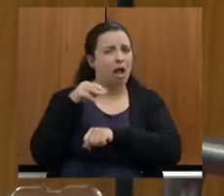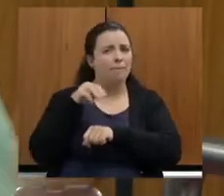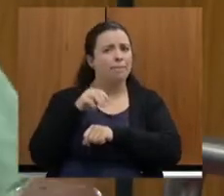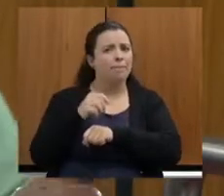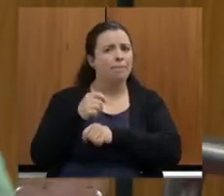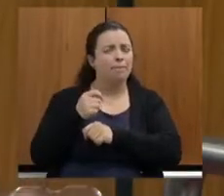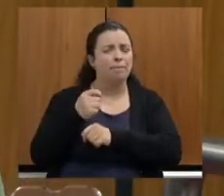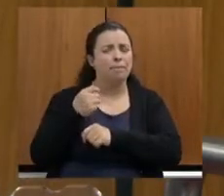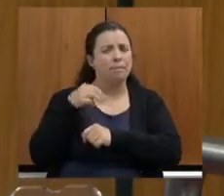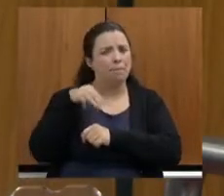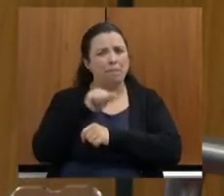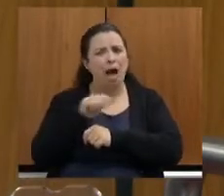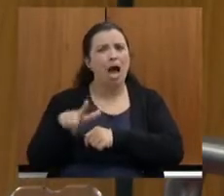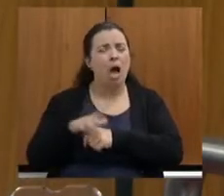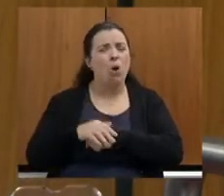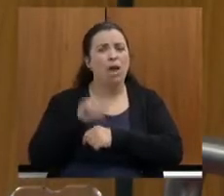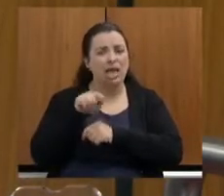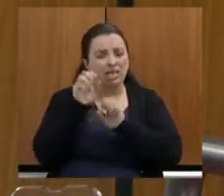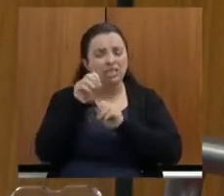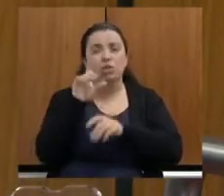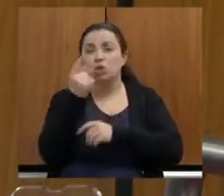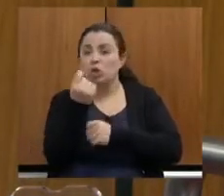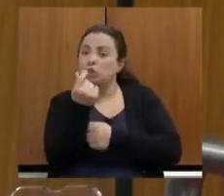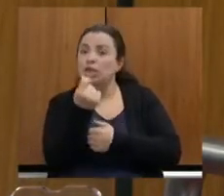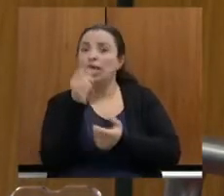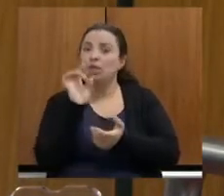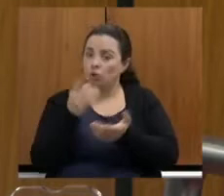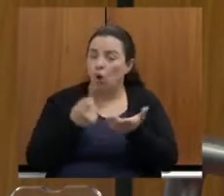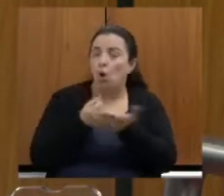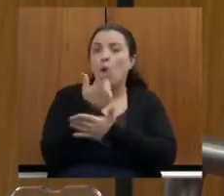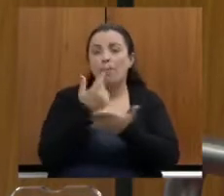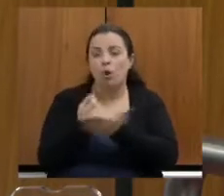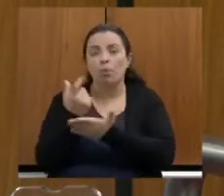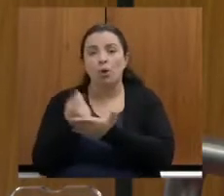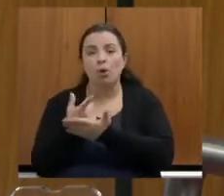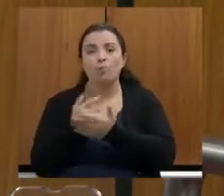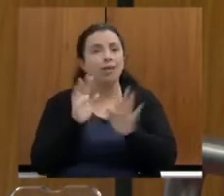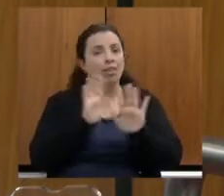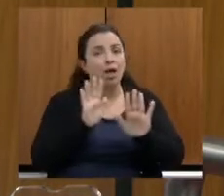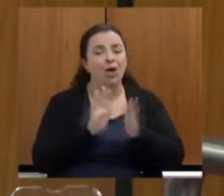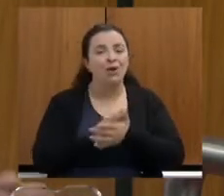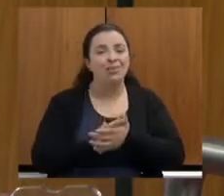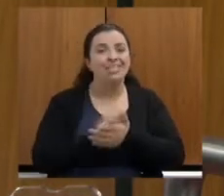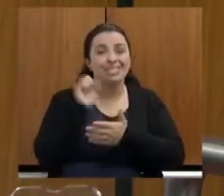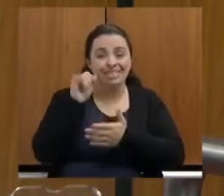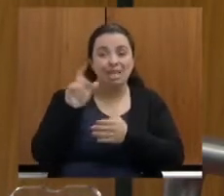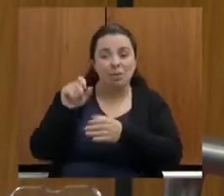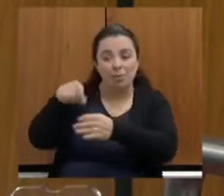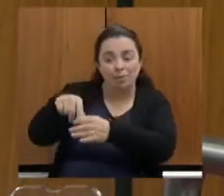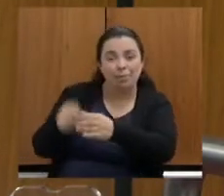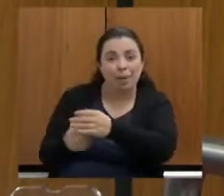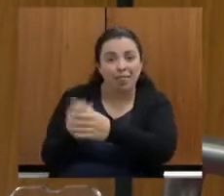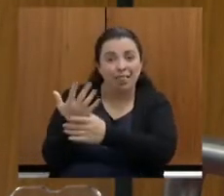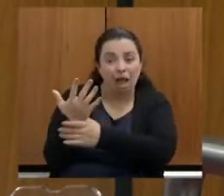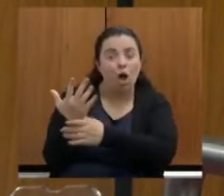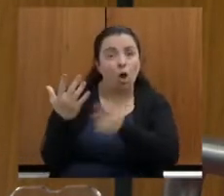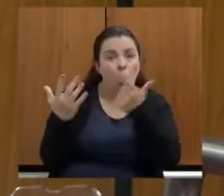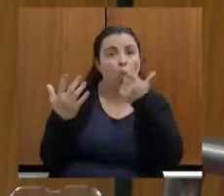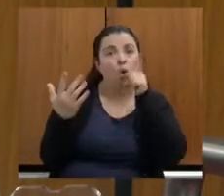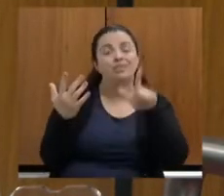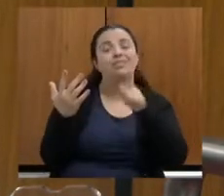só o dinheiro que é só você comprar só que não você plantando Você tem o que comer você respeitando a